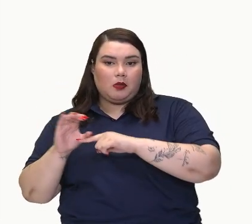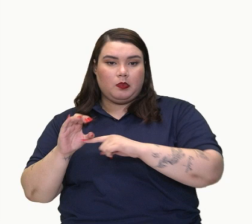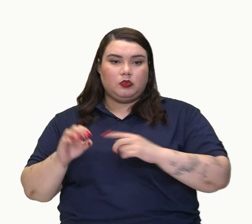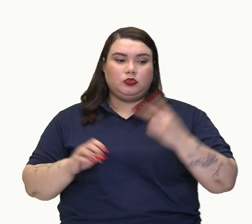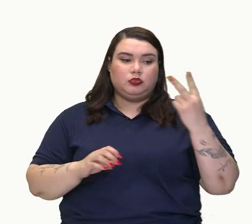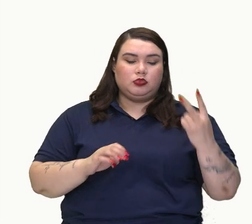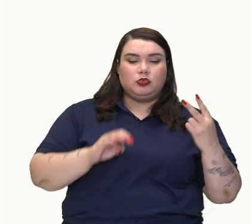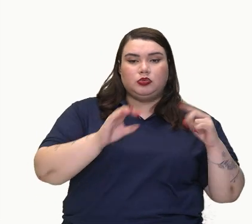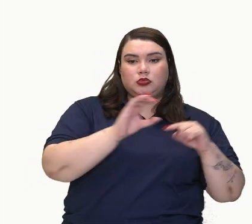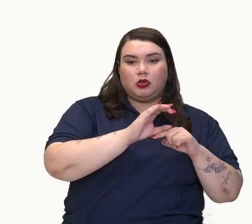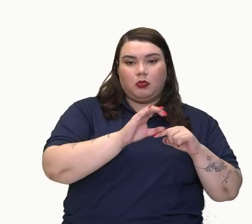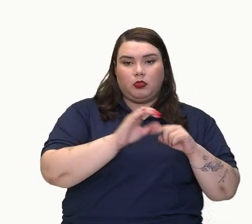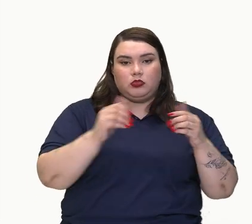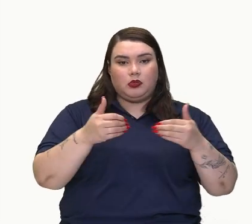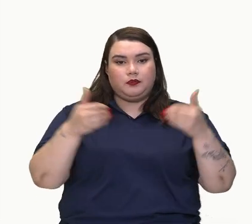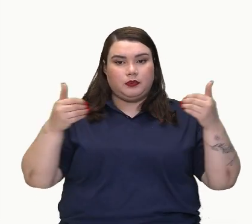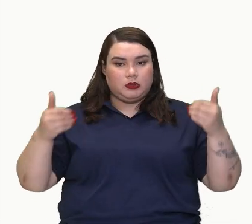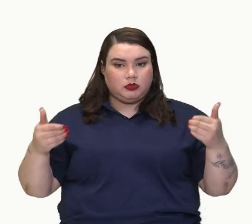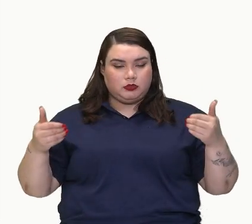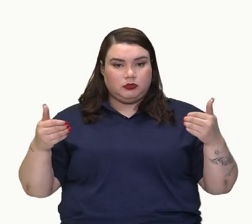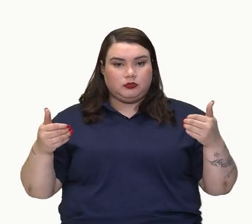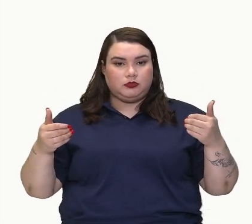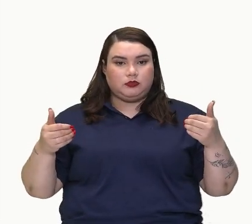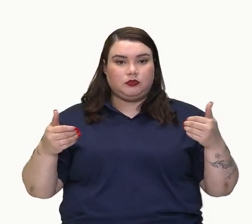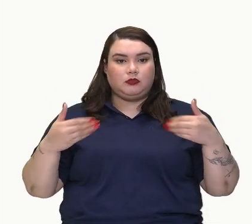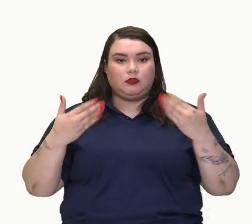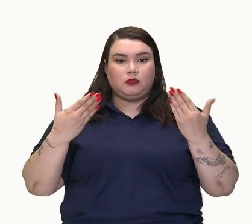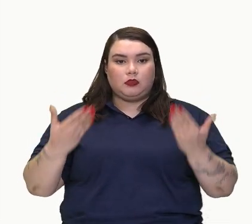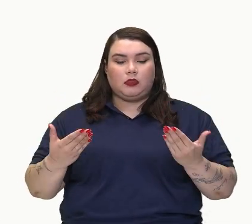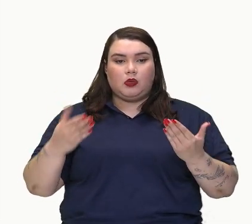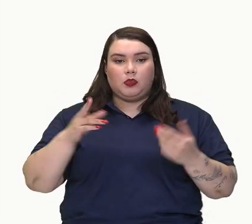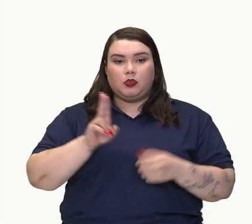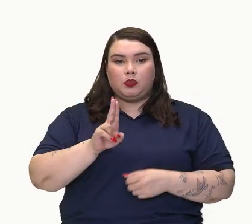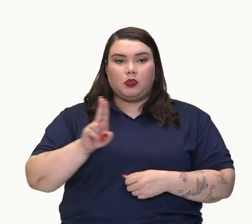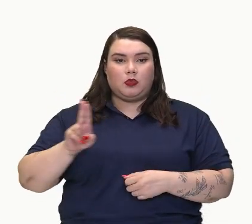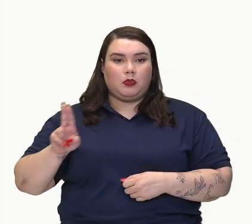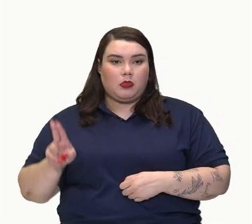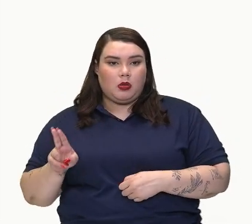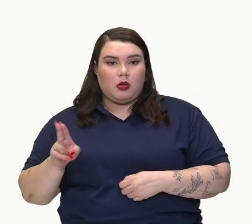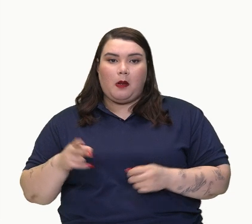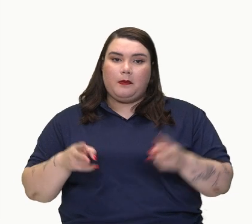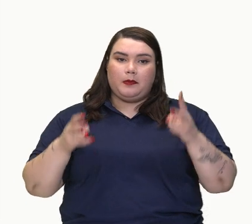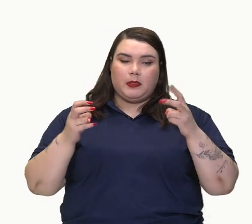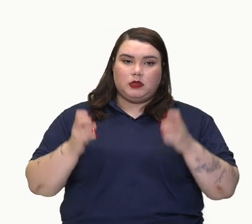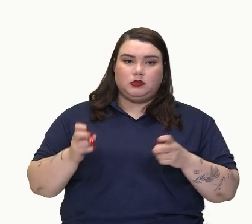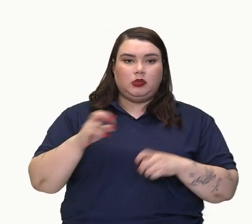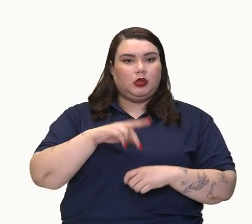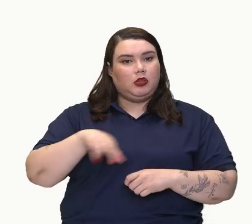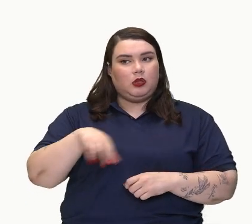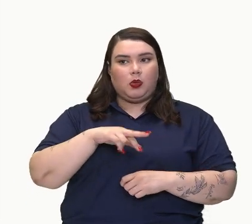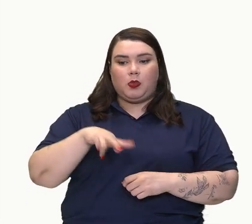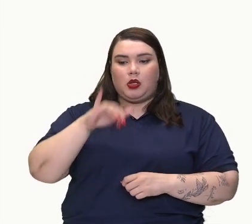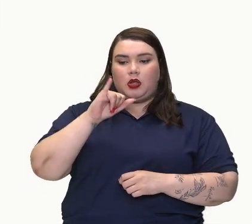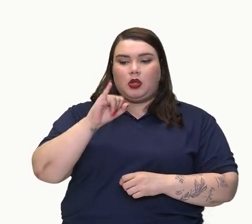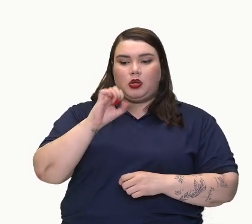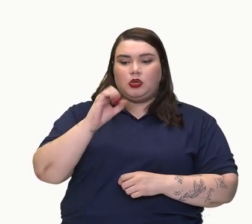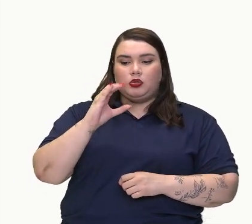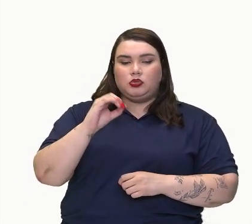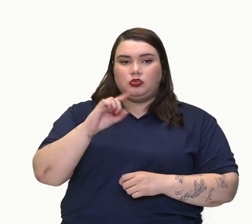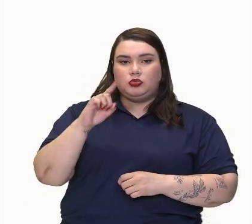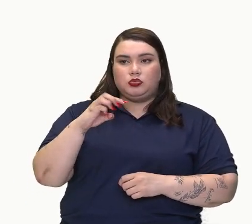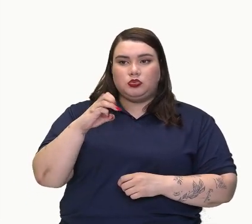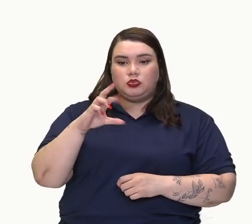outro. Quando eu vou dar o nome, é que você vê que não é isômero de posição. Como assim,